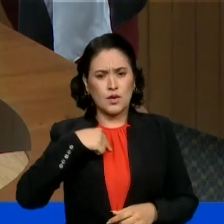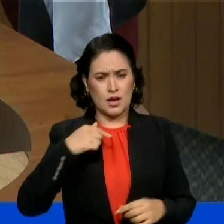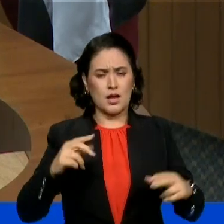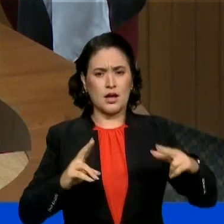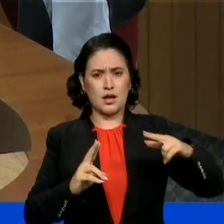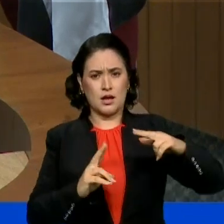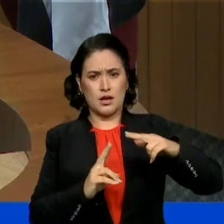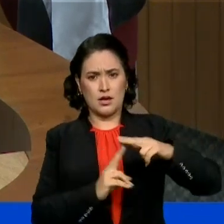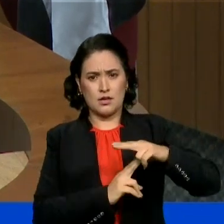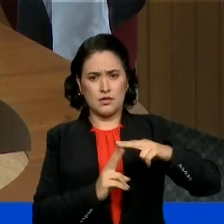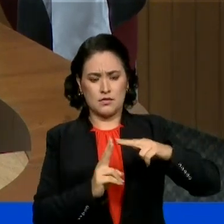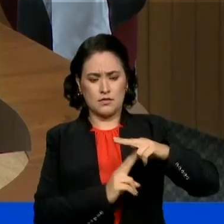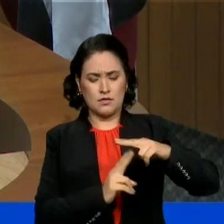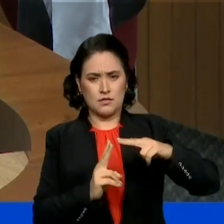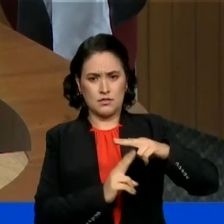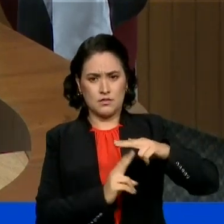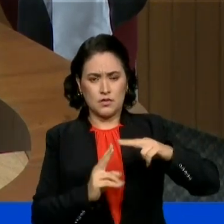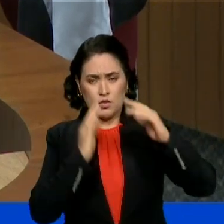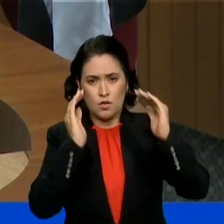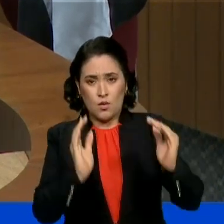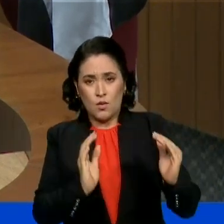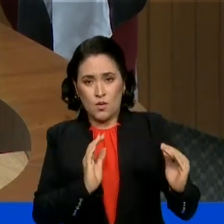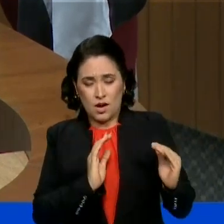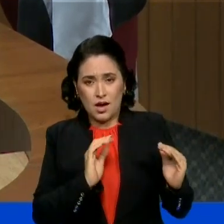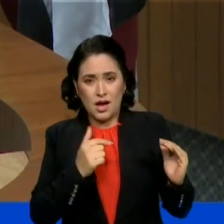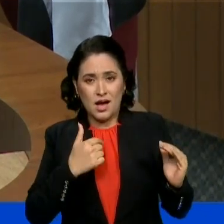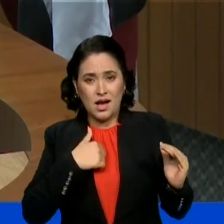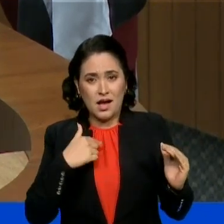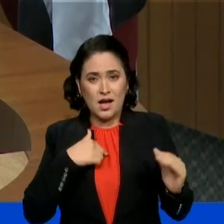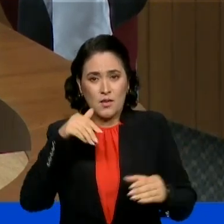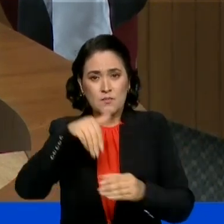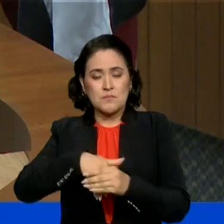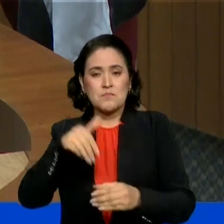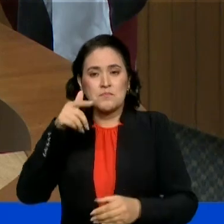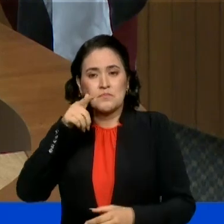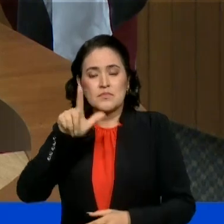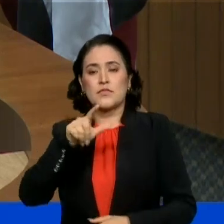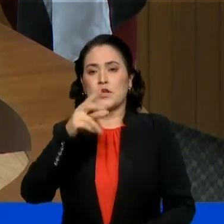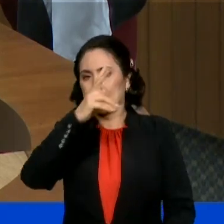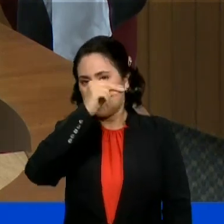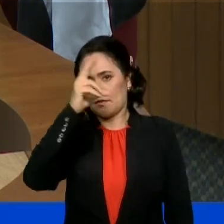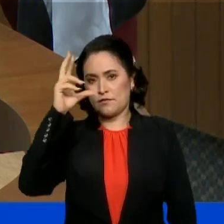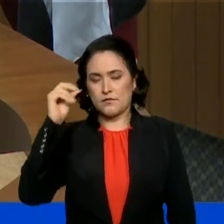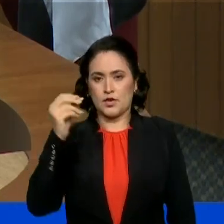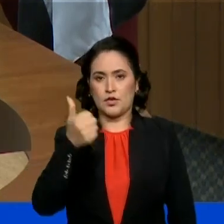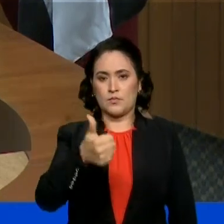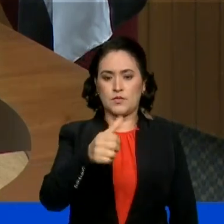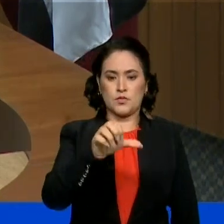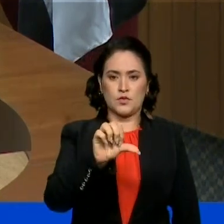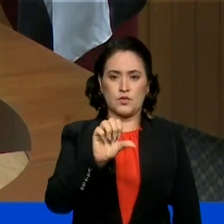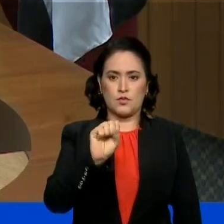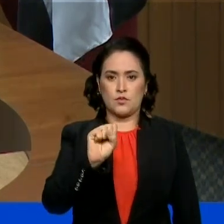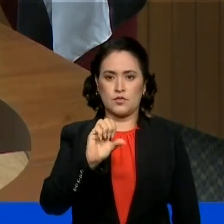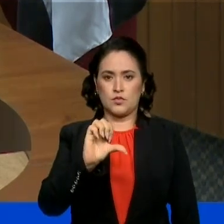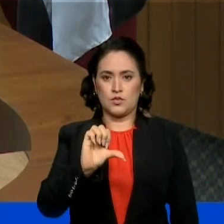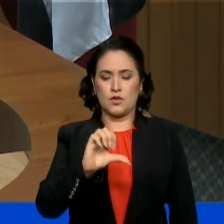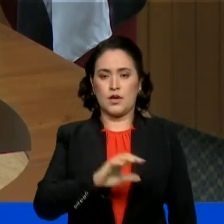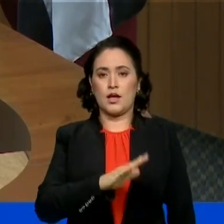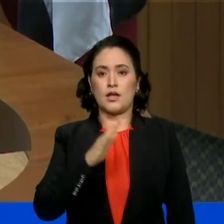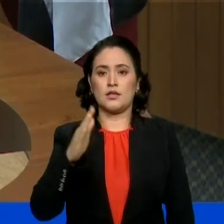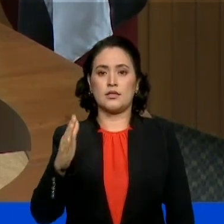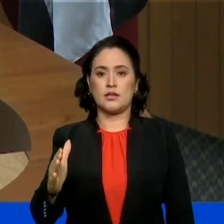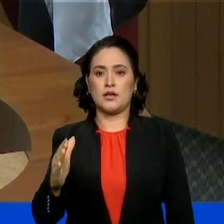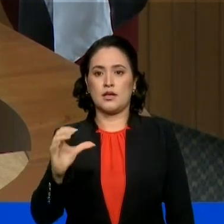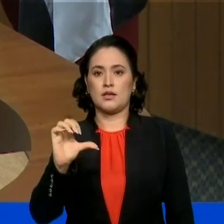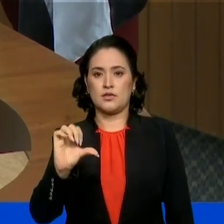de Vitorino no período de 89 a 92. A vivência política, além de